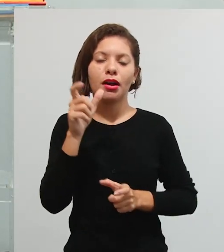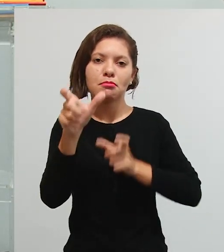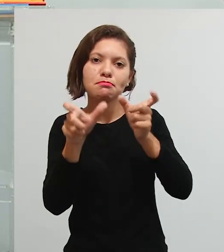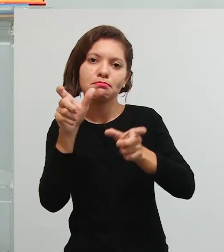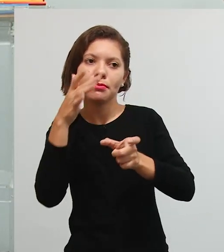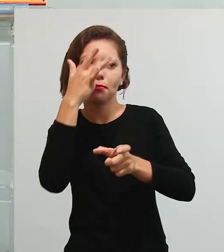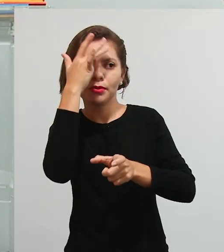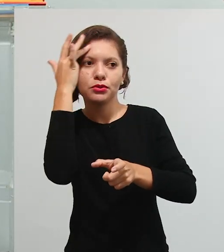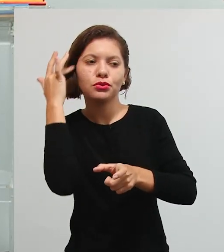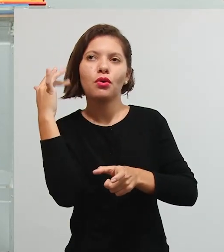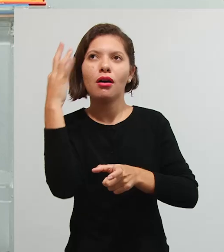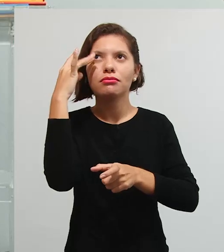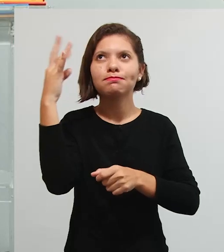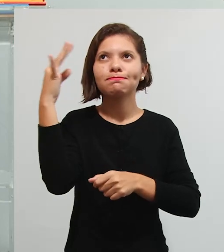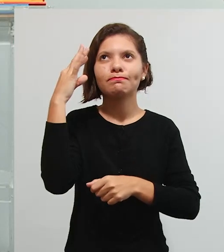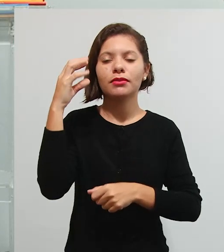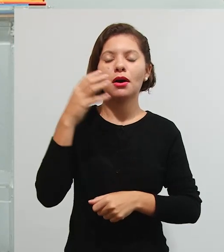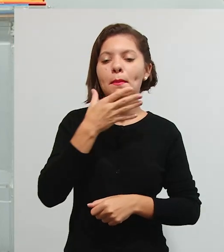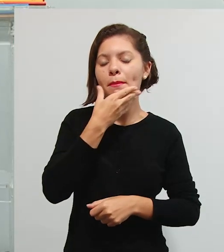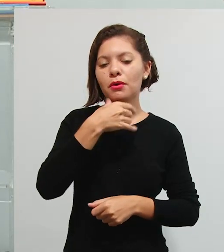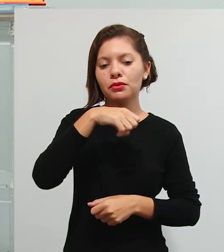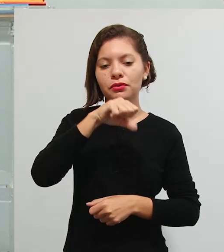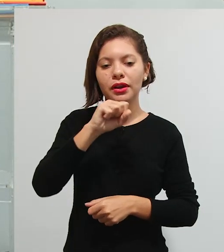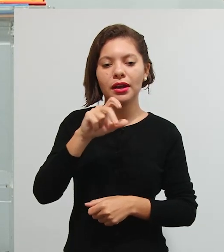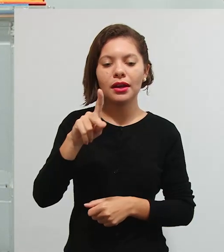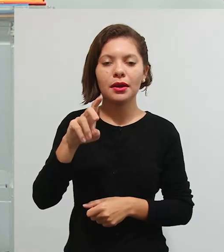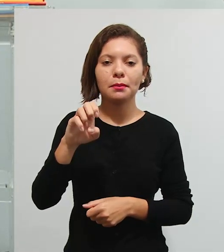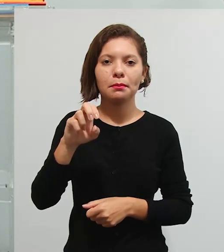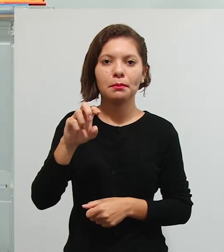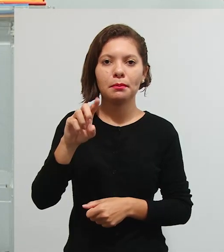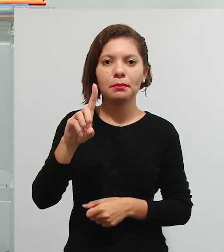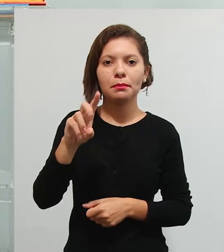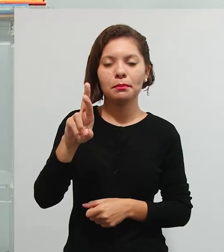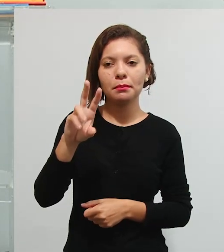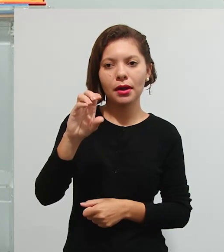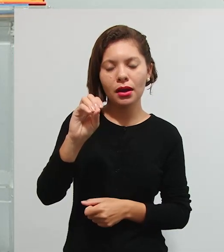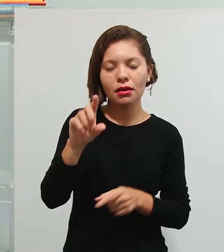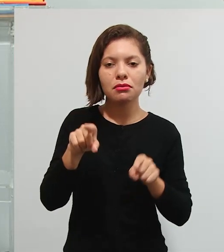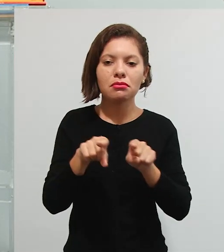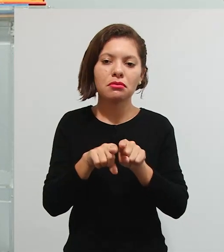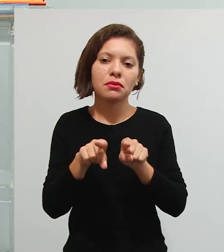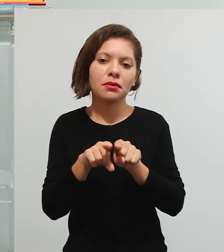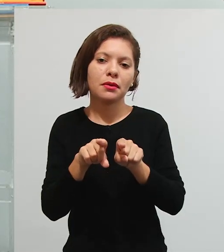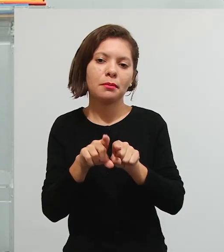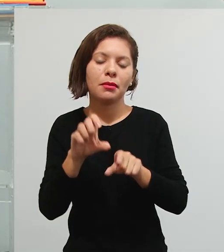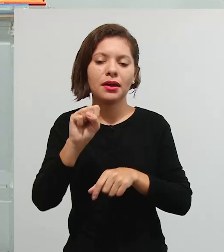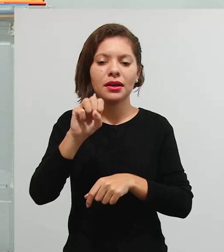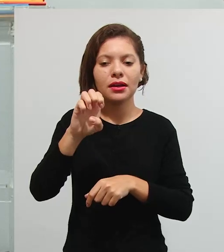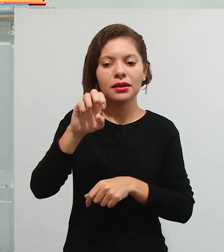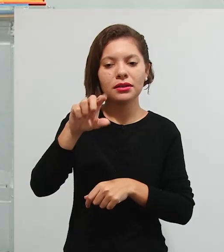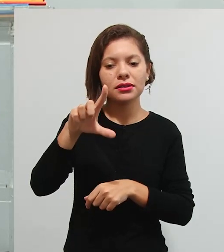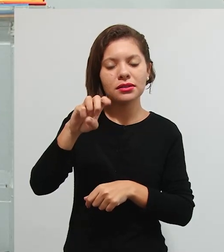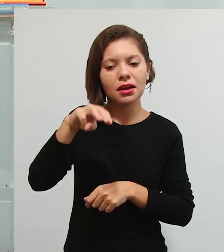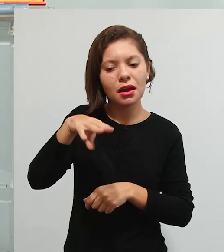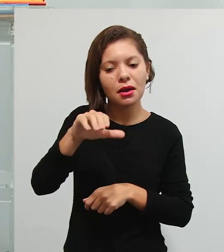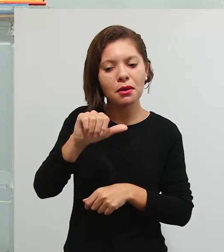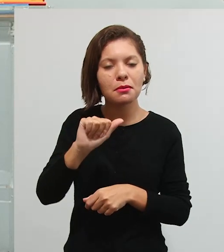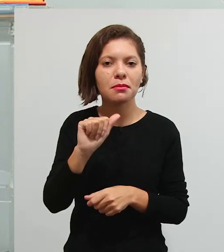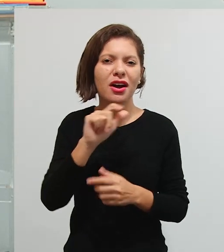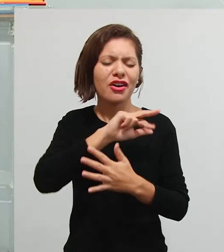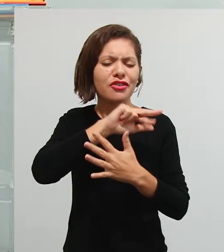Ele obrigatoriamente é pressuposto epistemológico, ou seja, está na sua criação, na